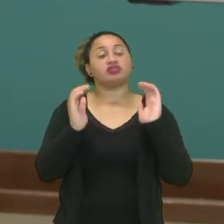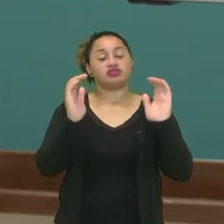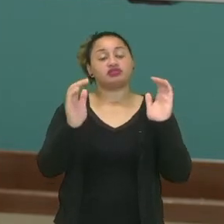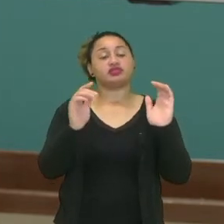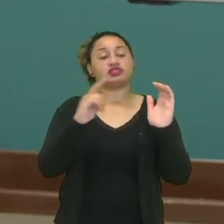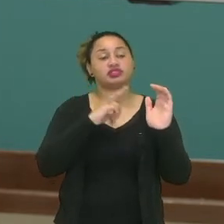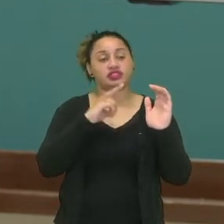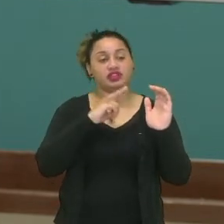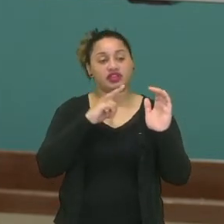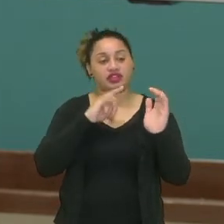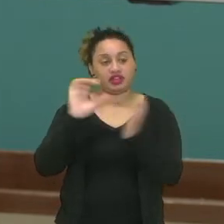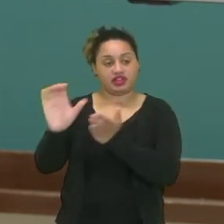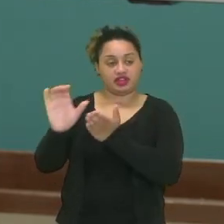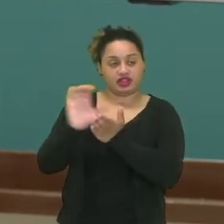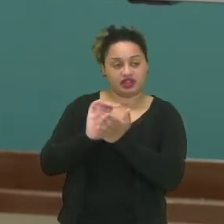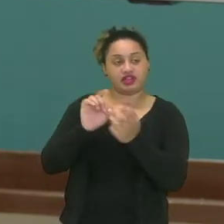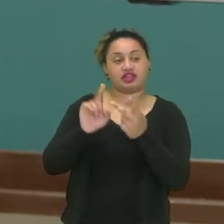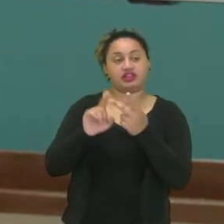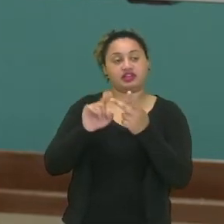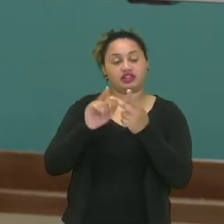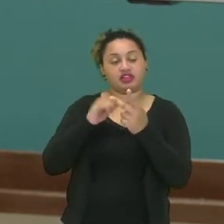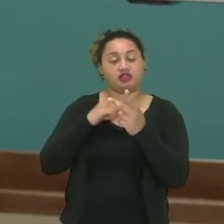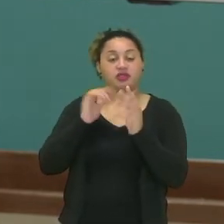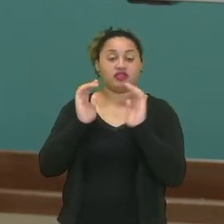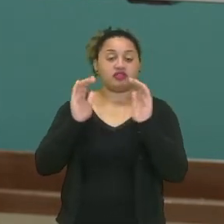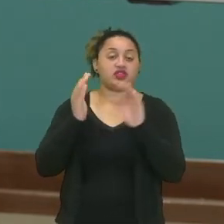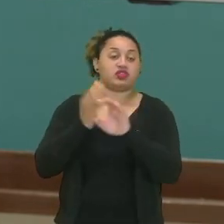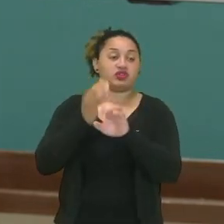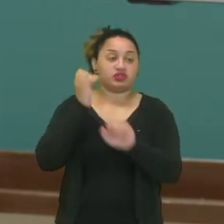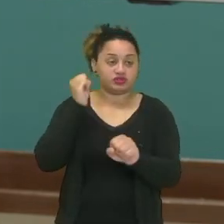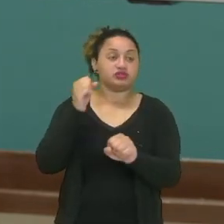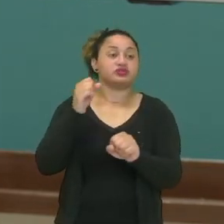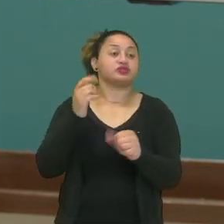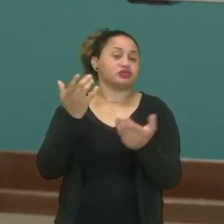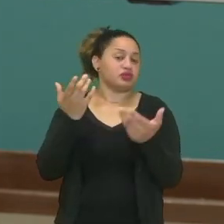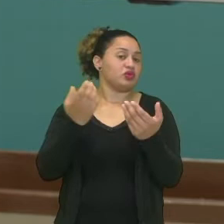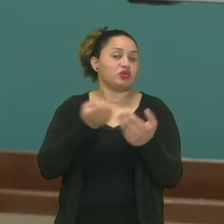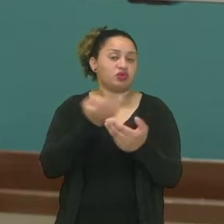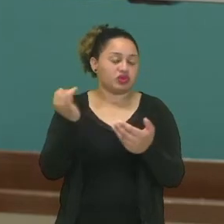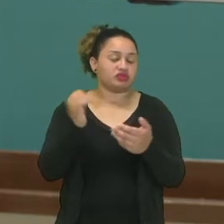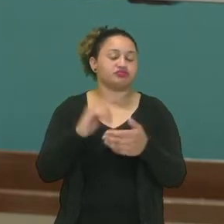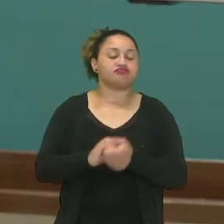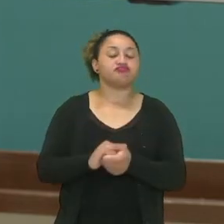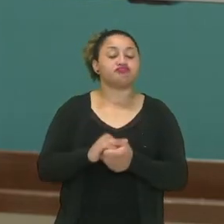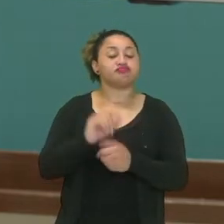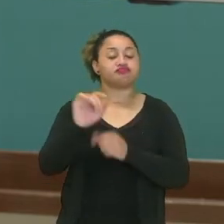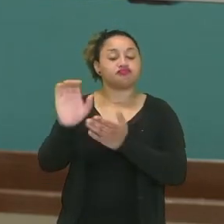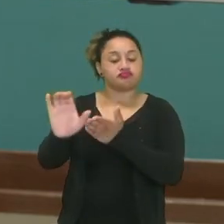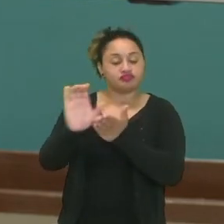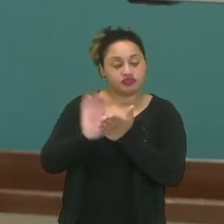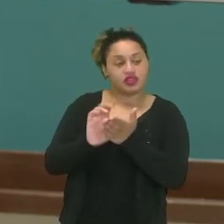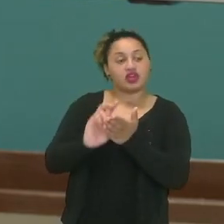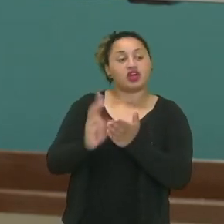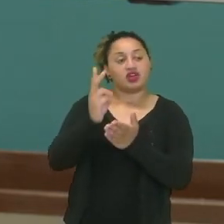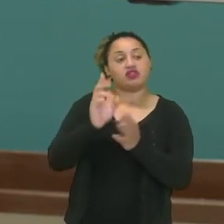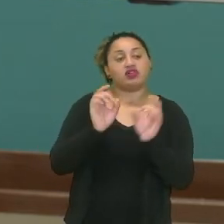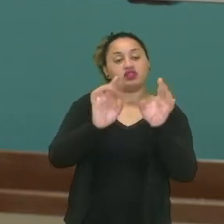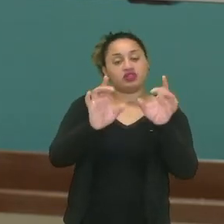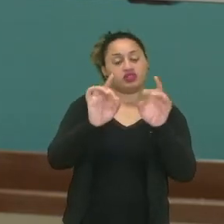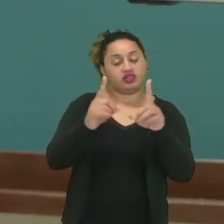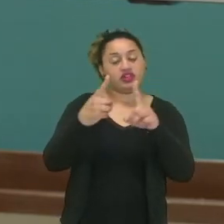receita e a função lucro dessa confecção? Lembrando, a função receita é o preço de